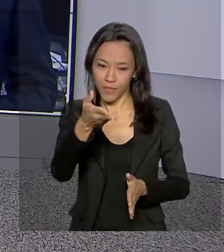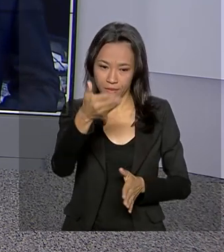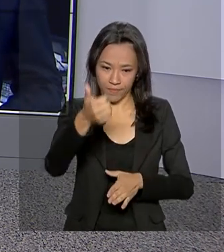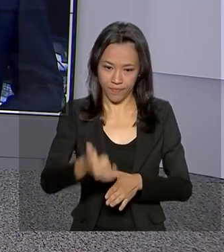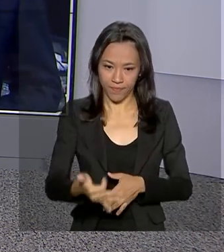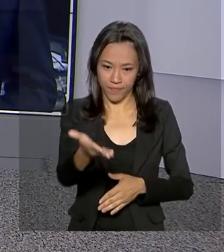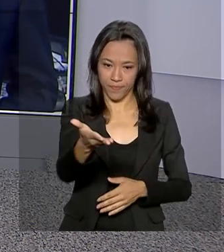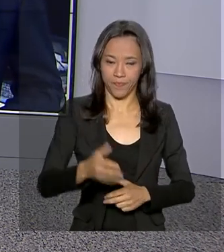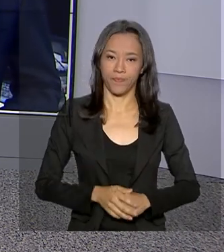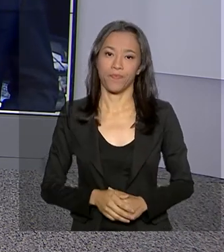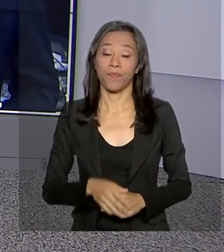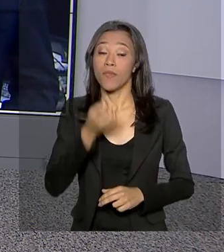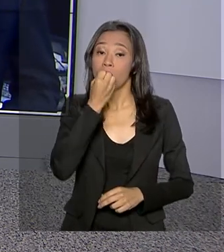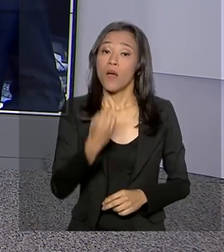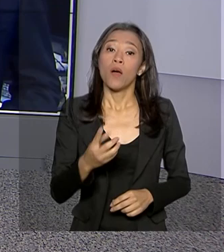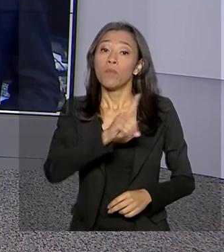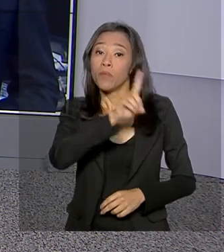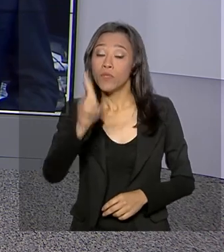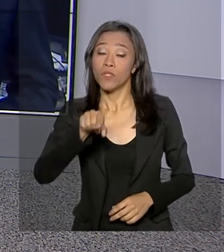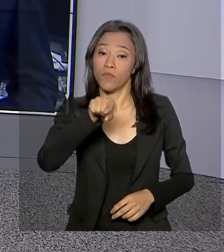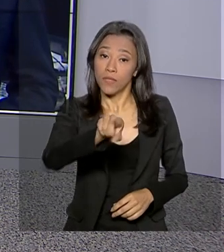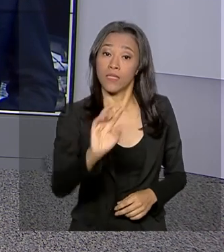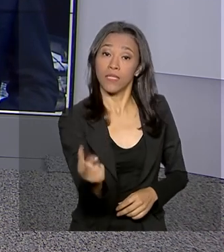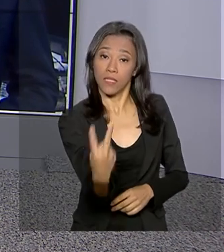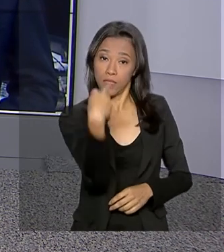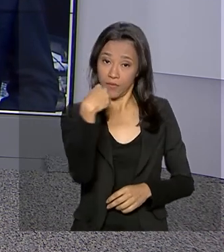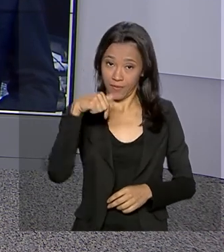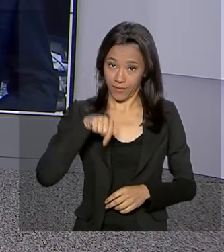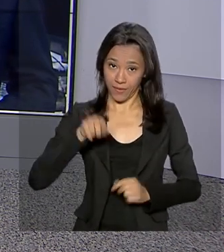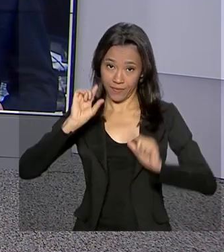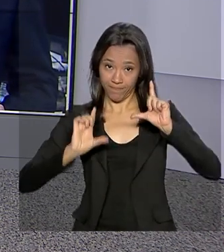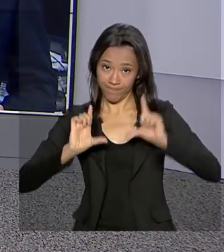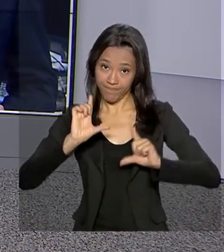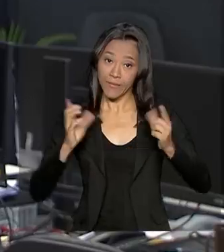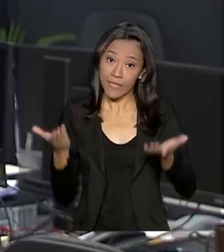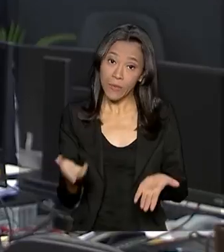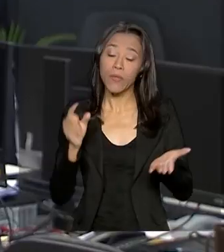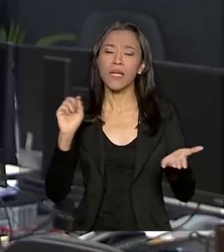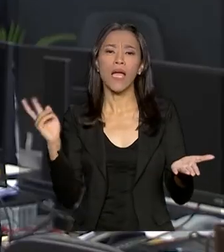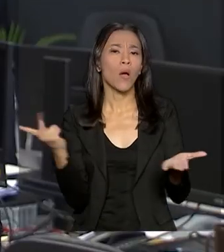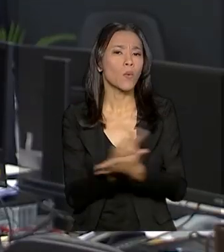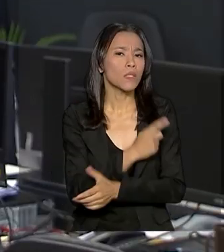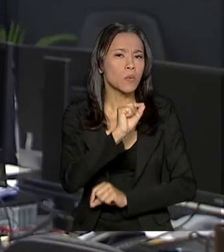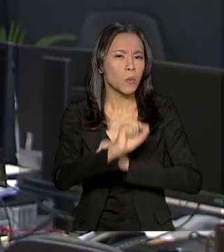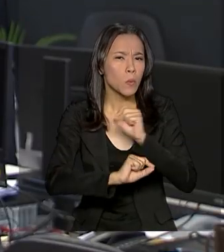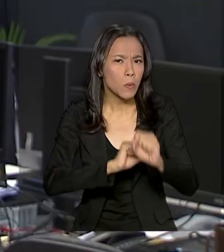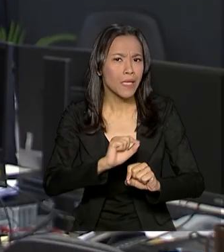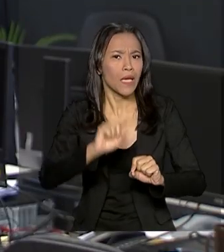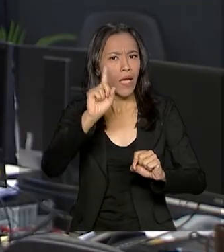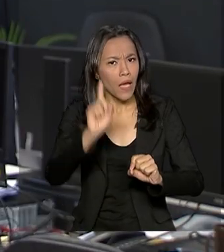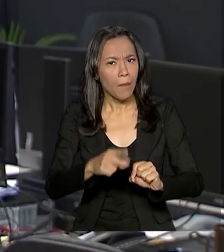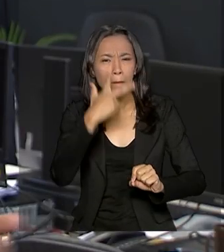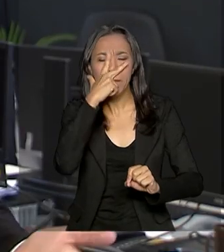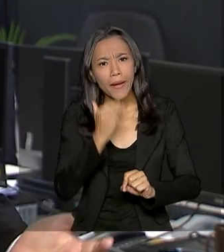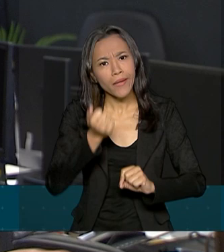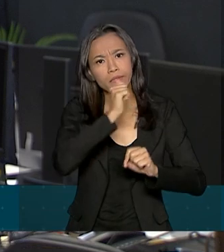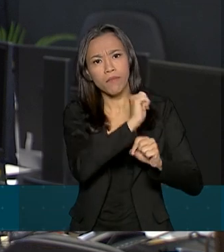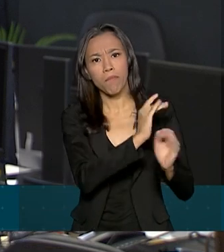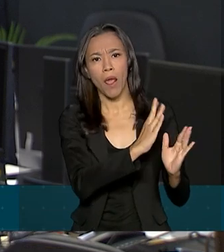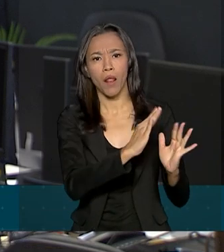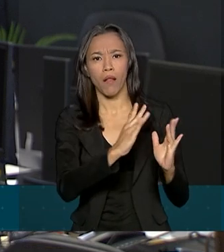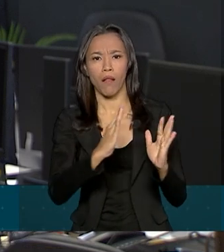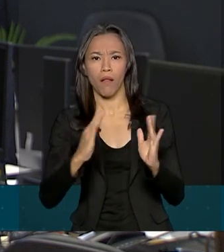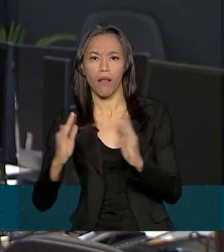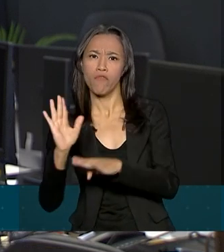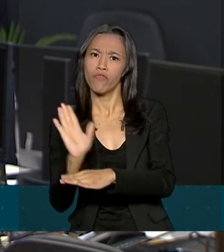bom dia renata bom dia você que acompanha o brasil índia esse crime que começou como o enredo de filme teve uma reviravolta